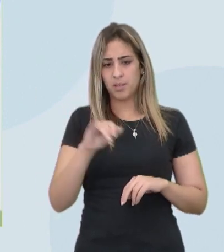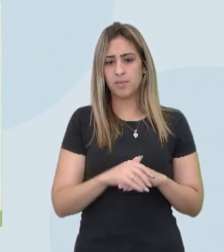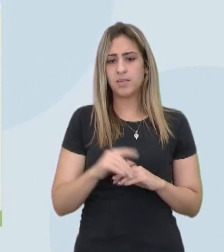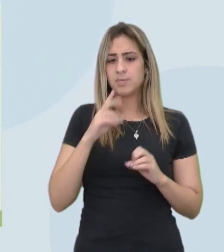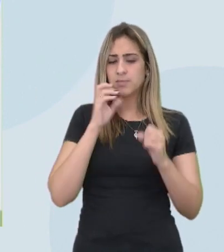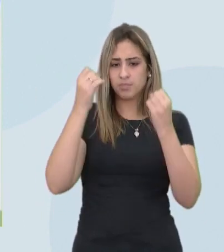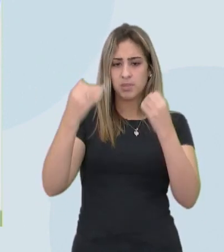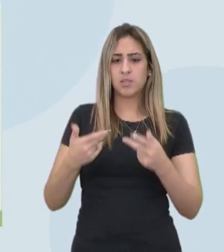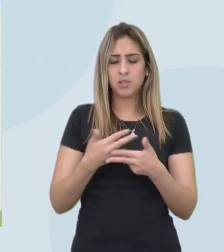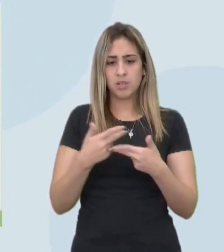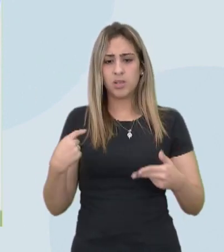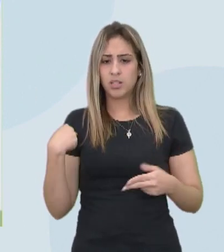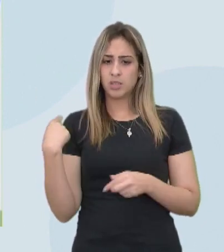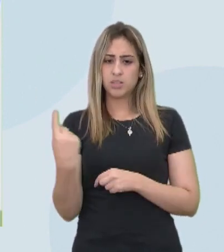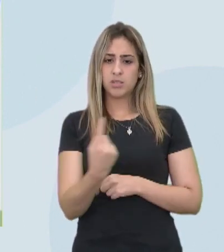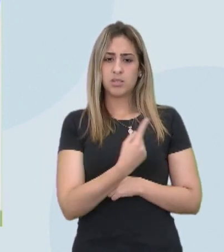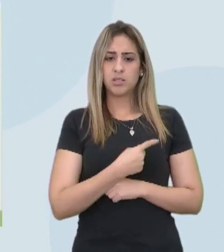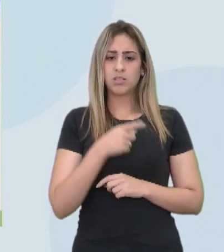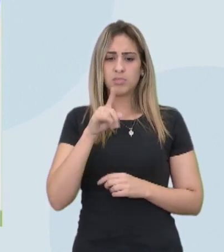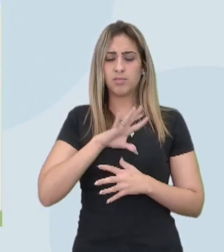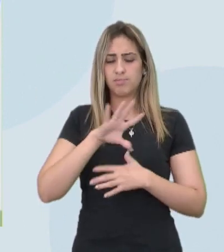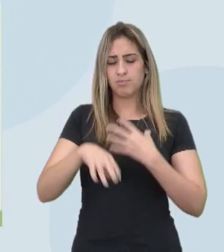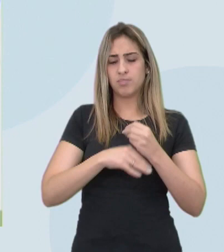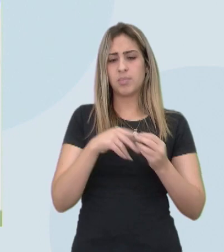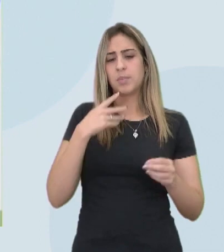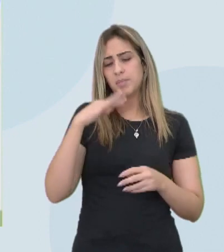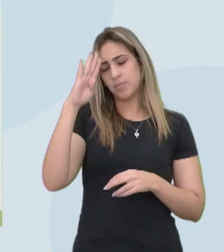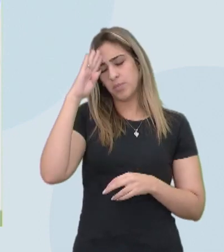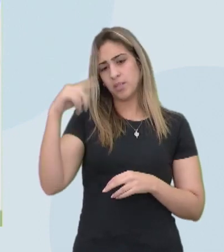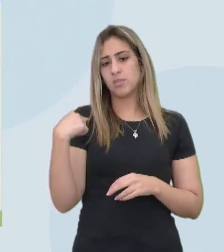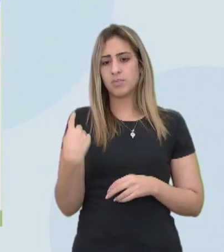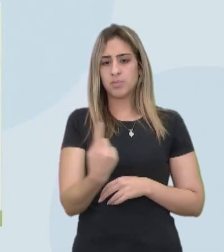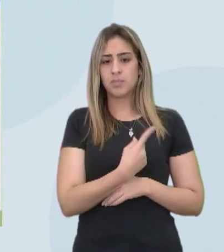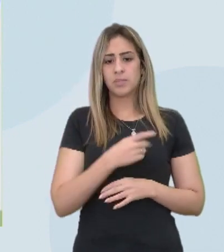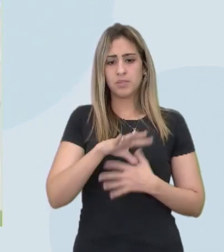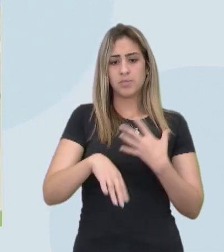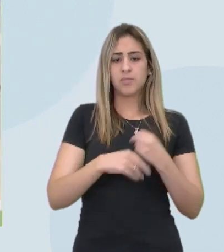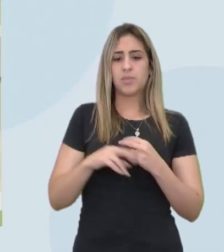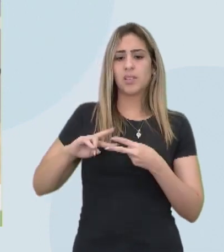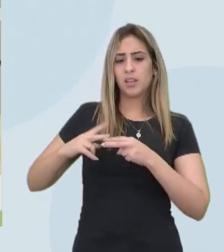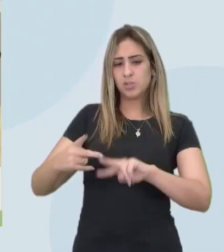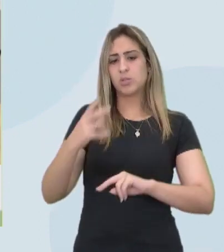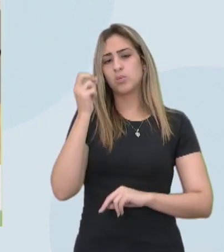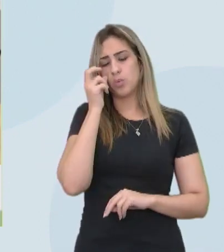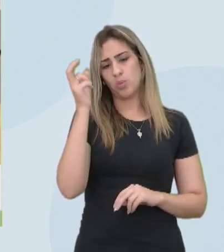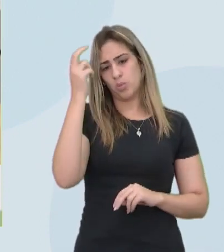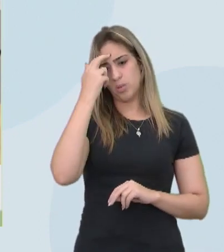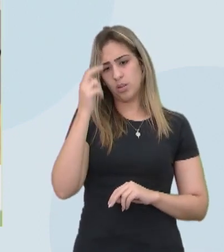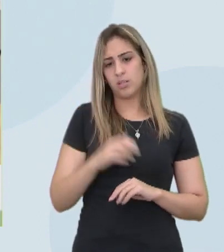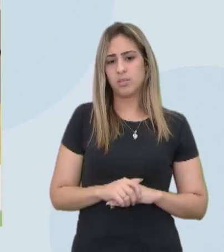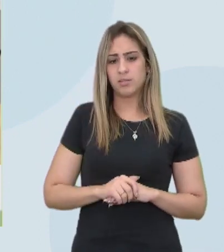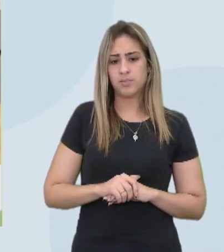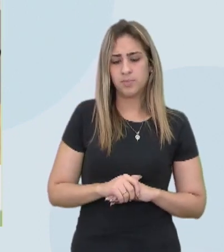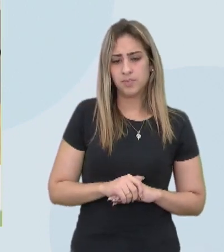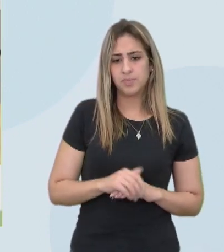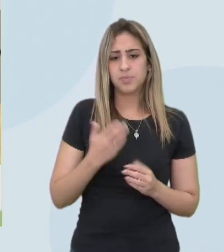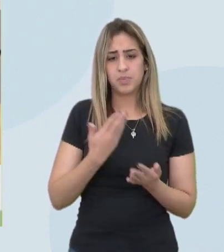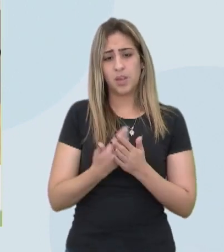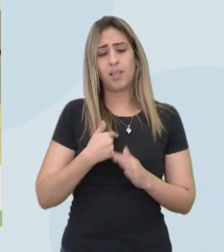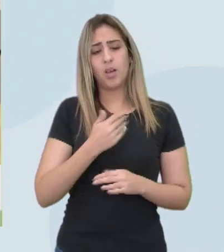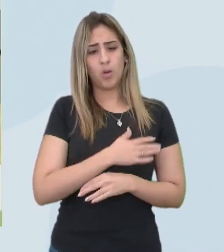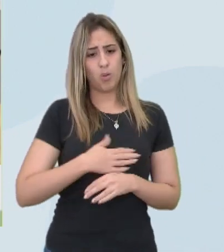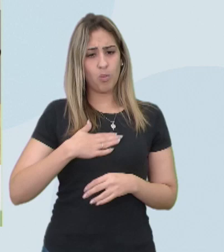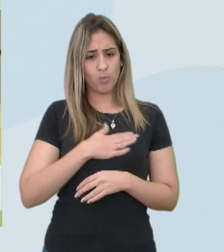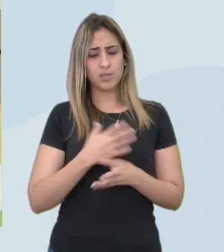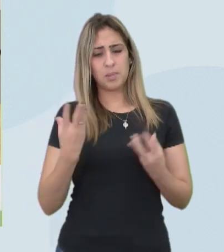muitas coisas que nós usamos nos nossos componentes, principalmente quando eu estava no componente Tradições Culturais. Uma aula que eu gostei,